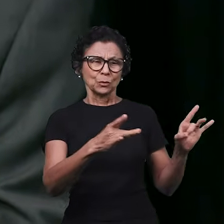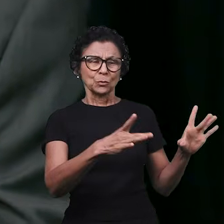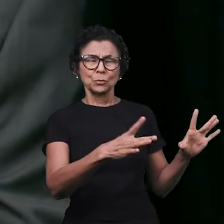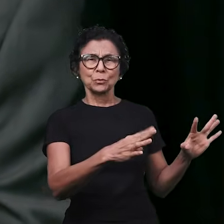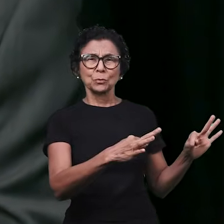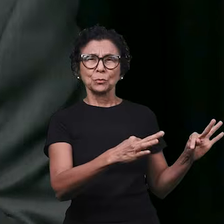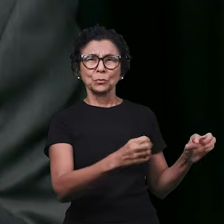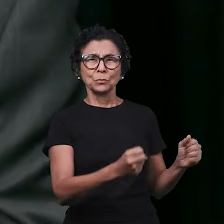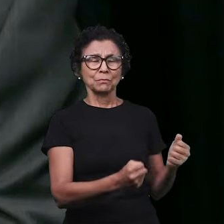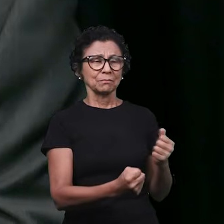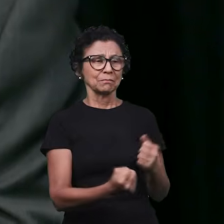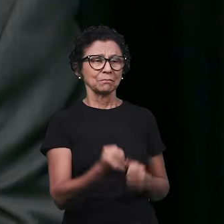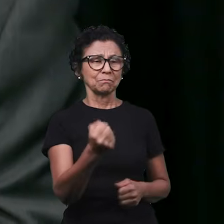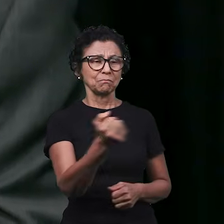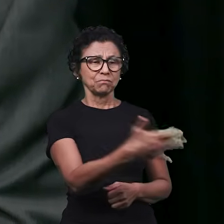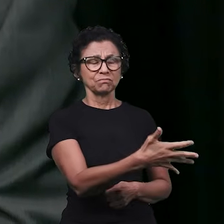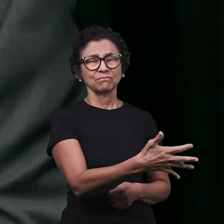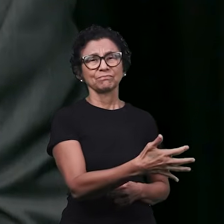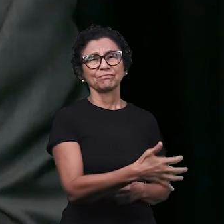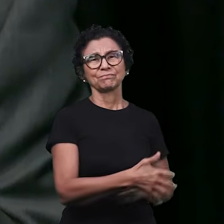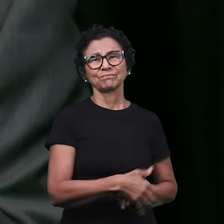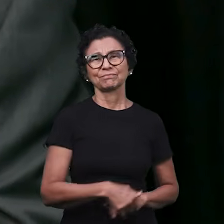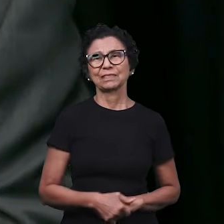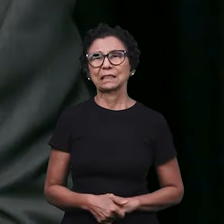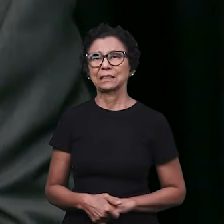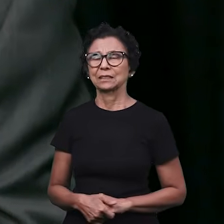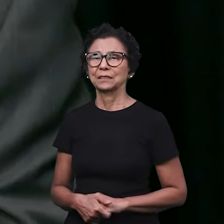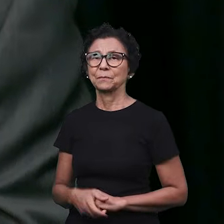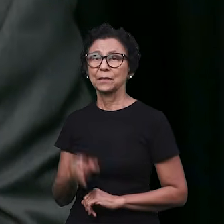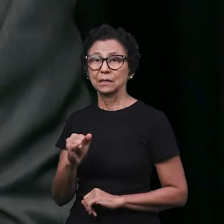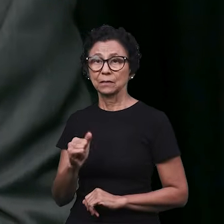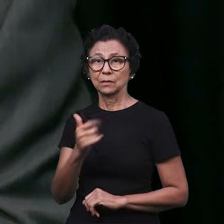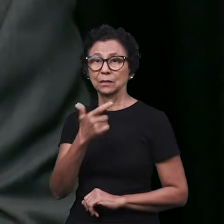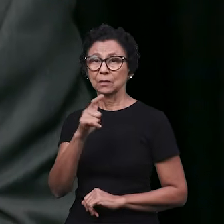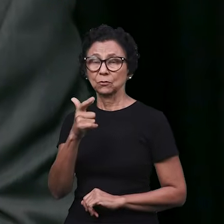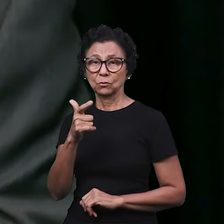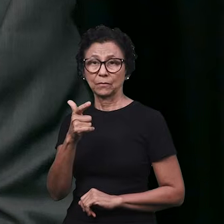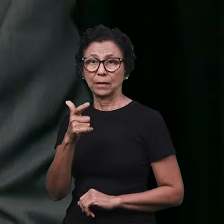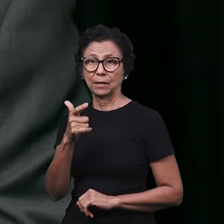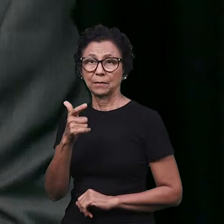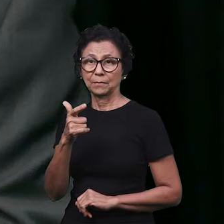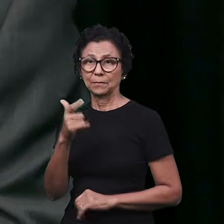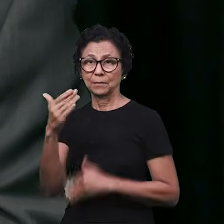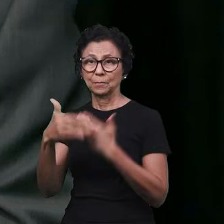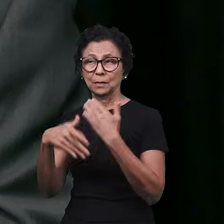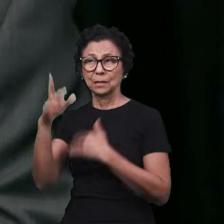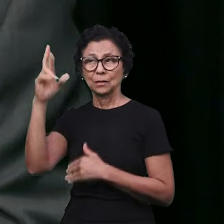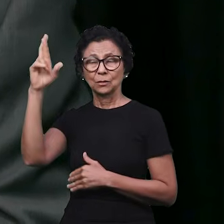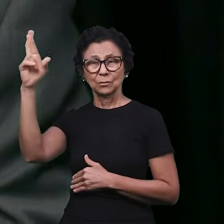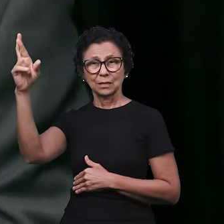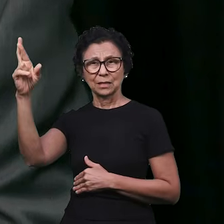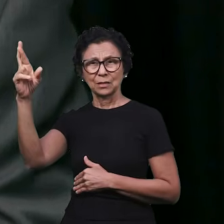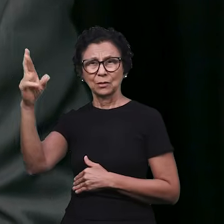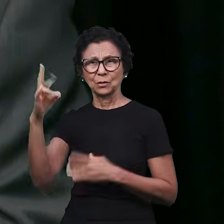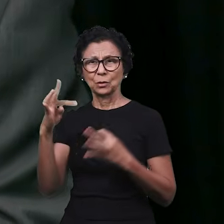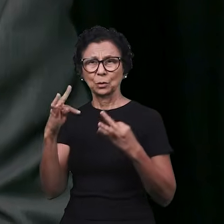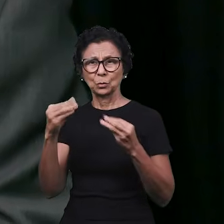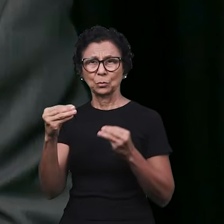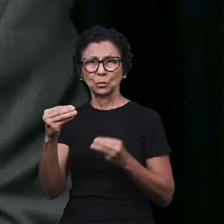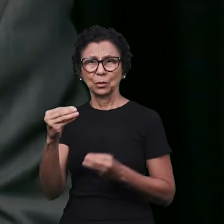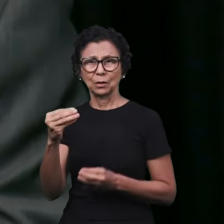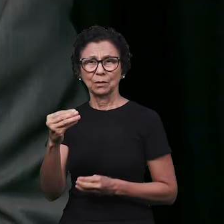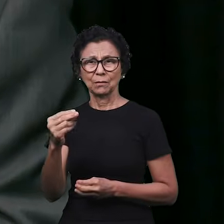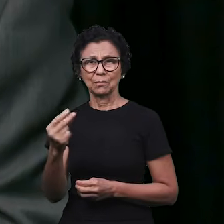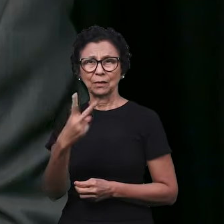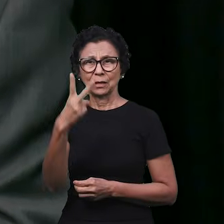mundo, tudo perde o valor se você não tiver o Senhor. E quando você entende que o